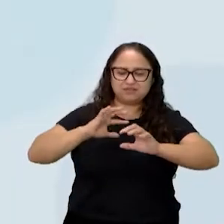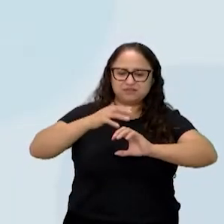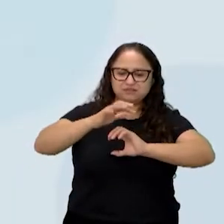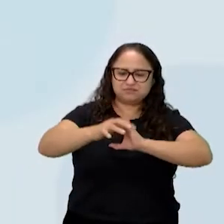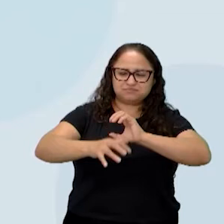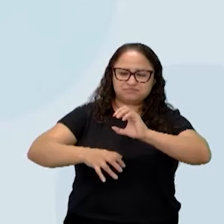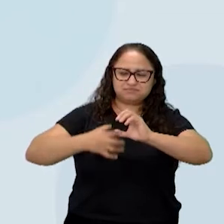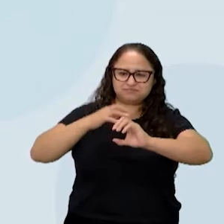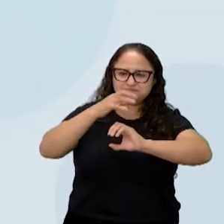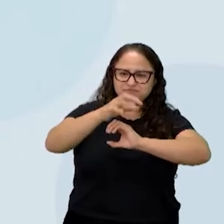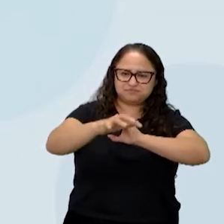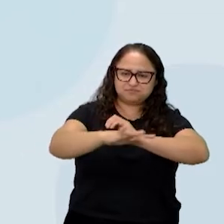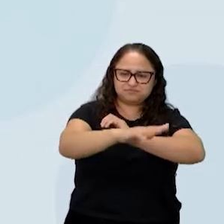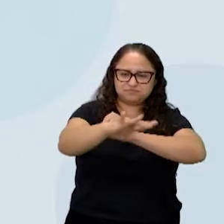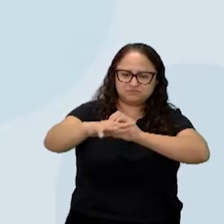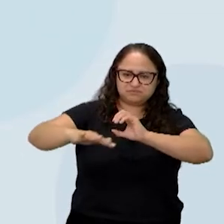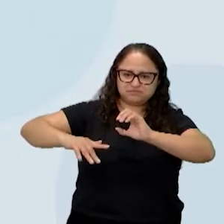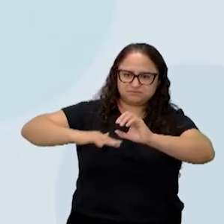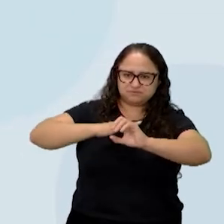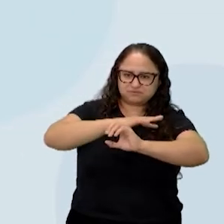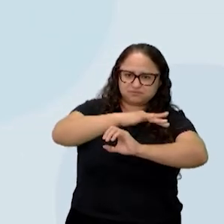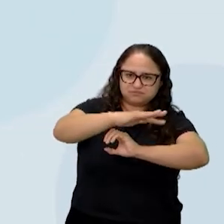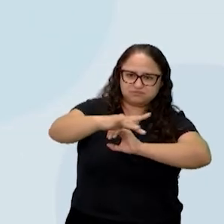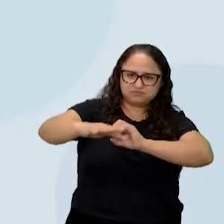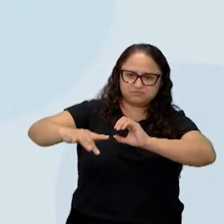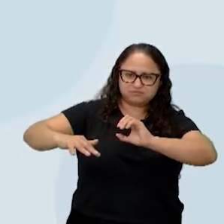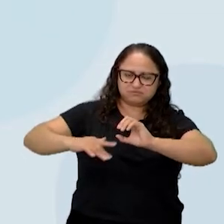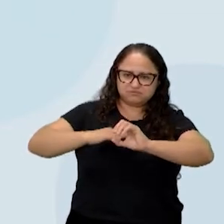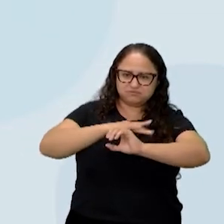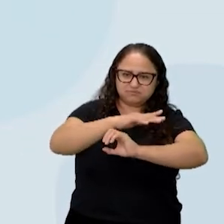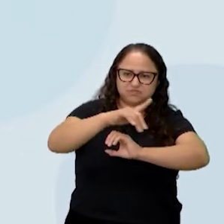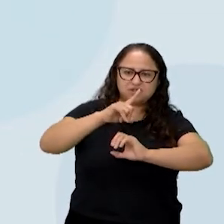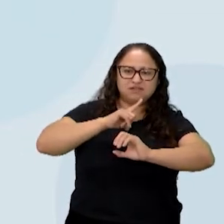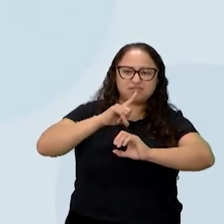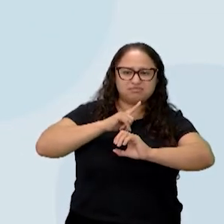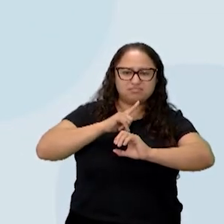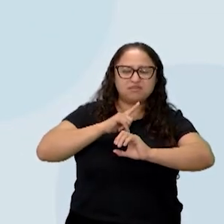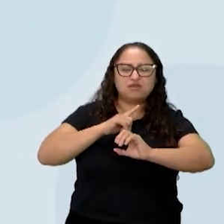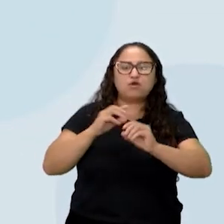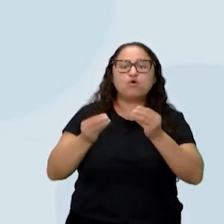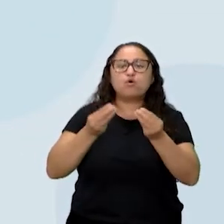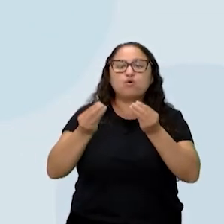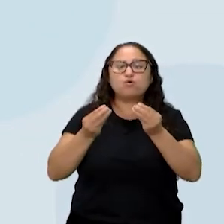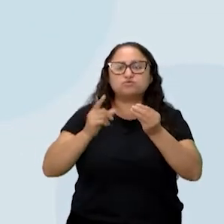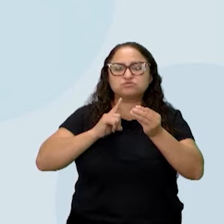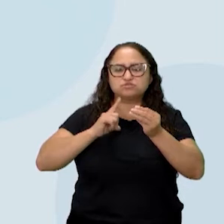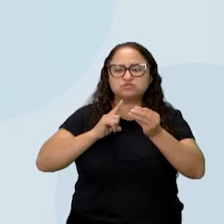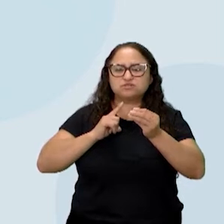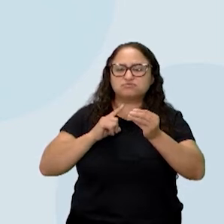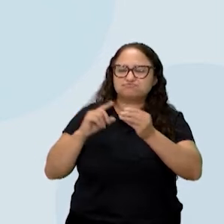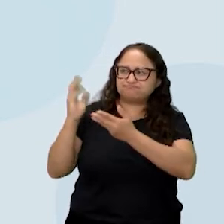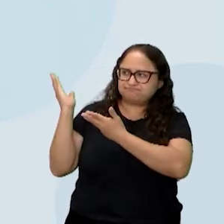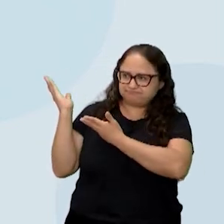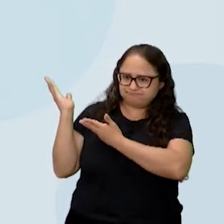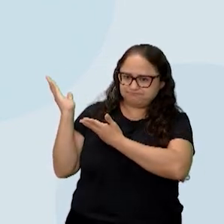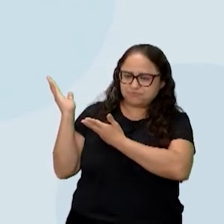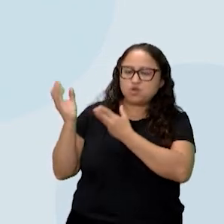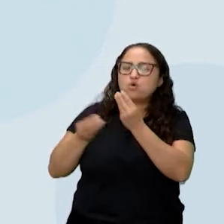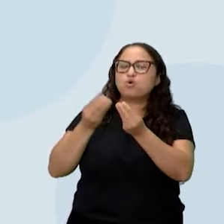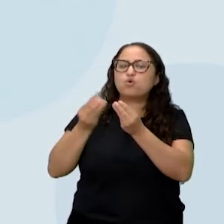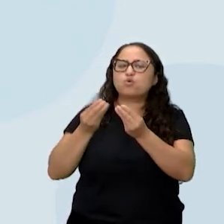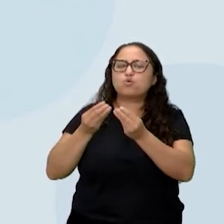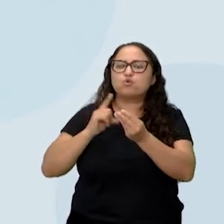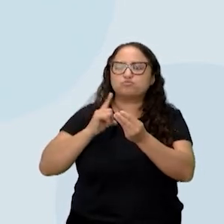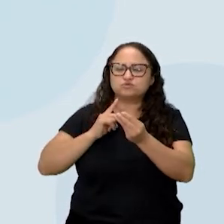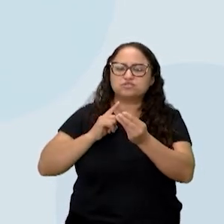Giba, rotação, lembra? Rotação tem a ver com movimento em torno do seu eixo. Então, no caso Júpiter,